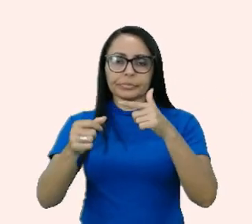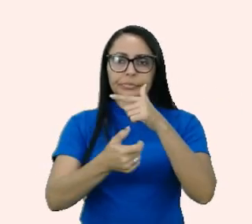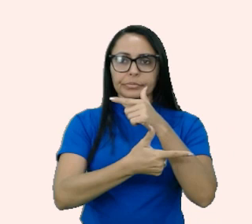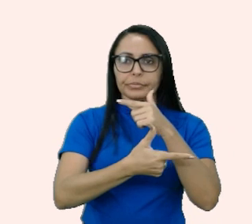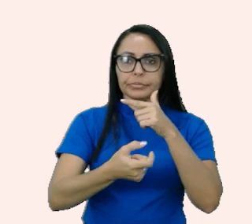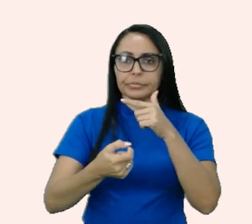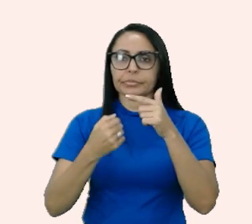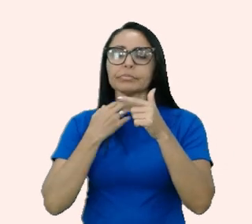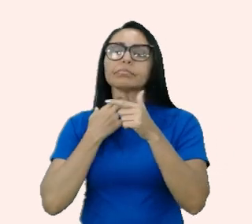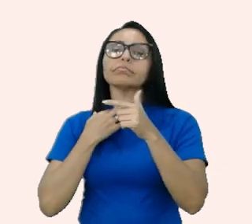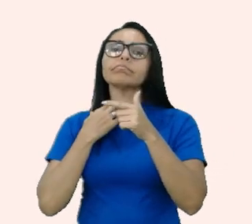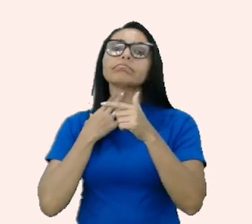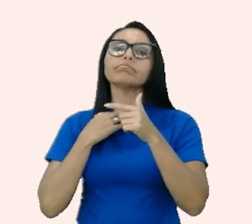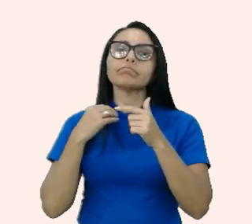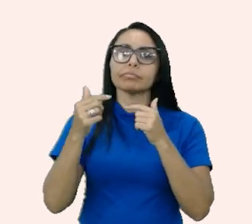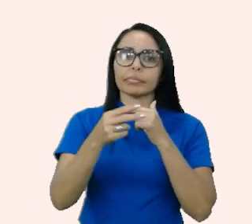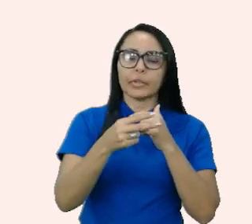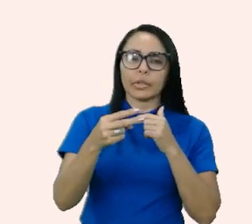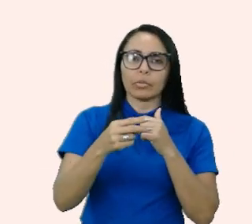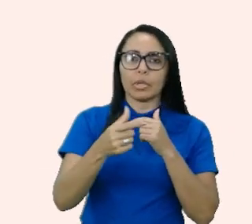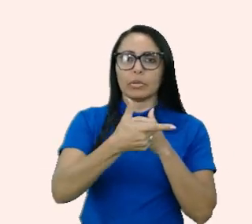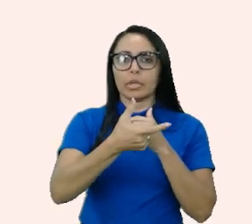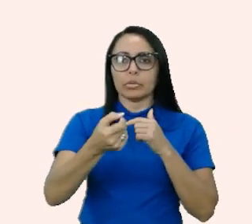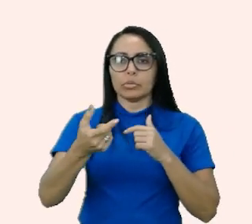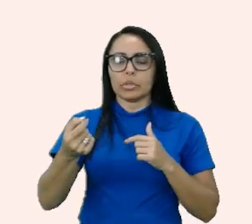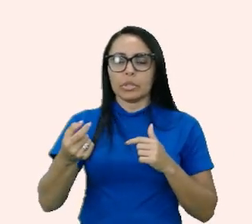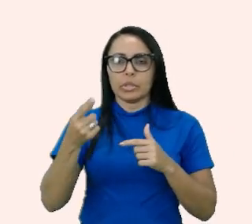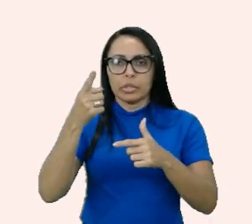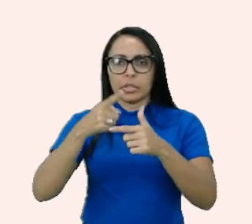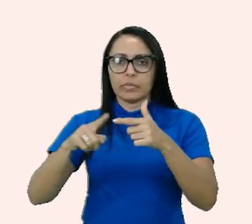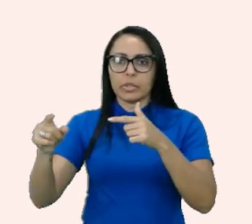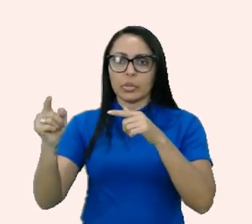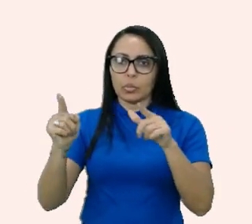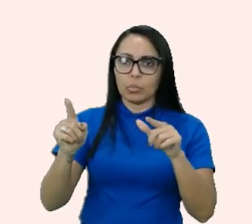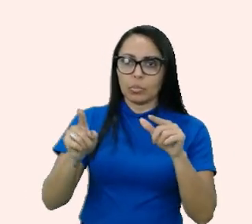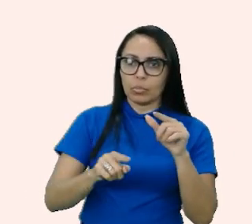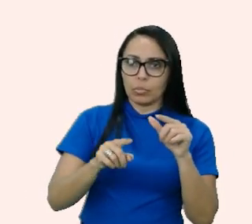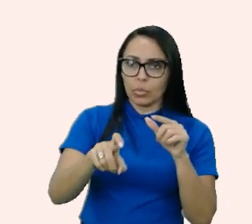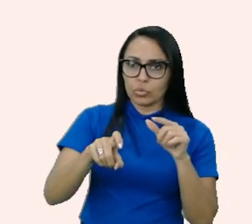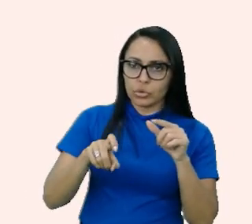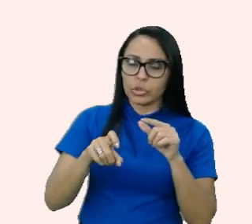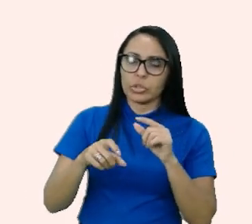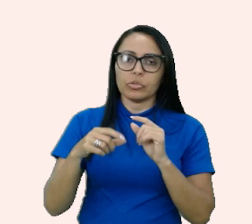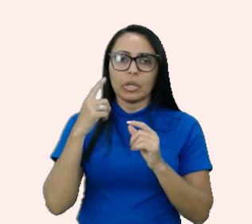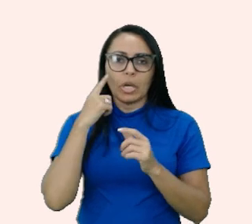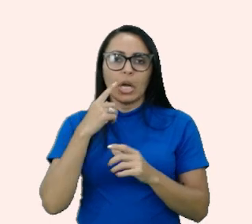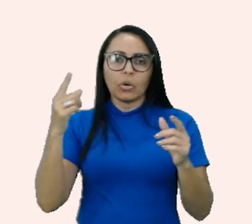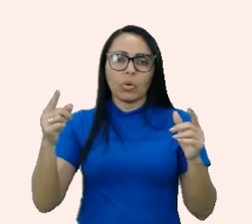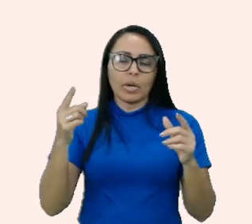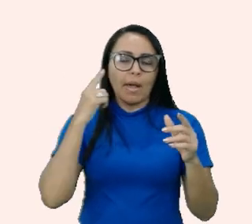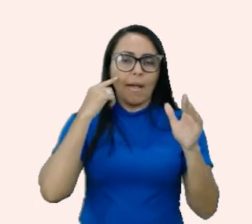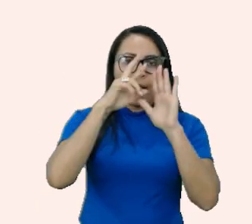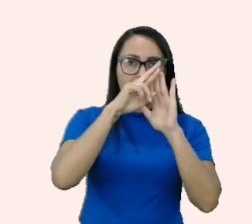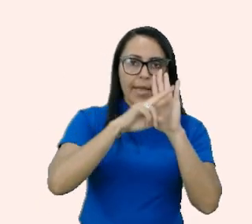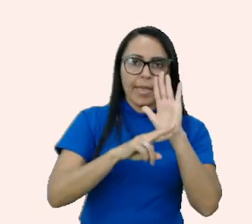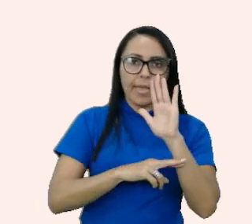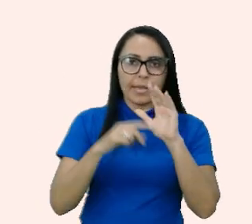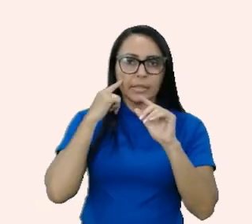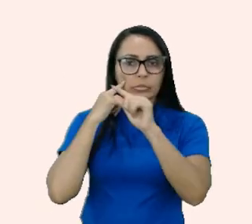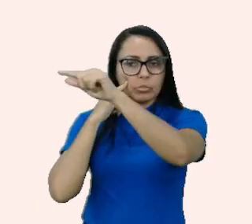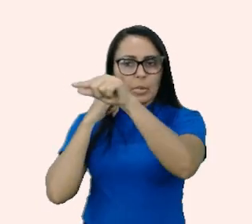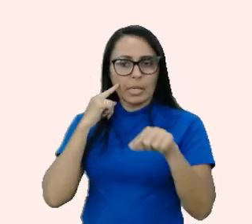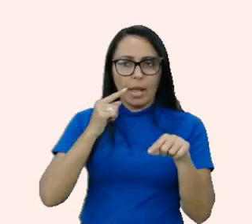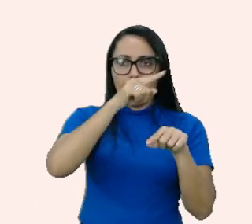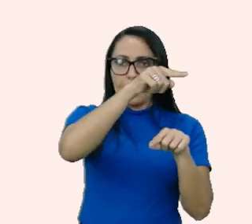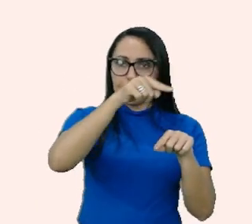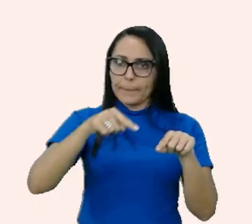20 é igual a 200 dividido por x. E aí eu vou aplicar aquela regrinha dos produtos entre os